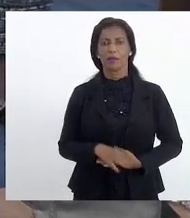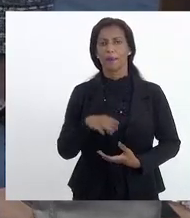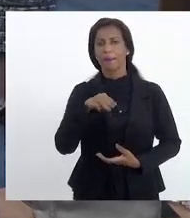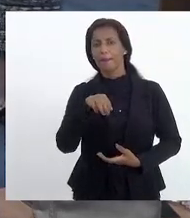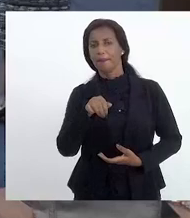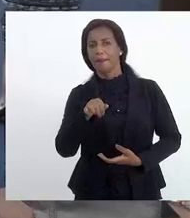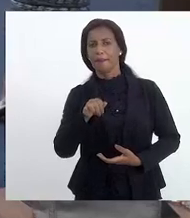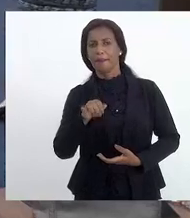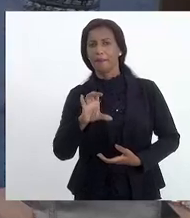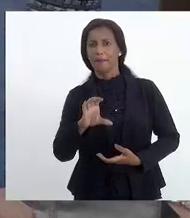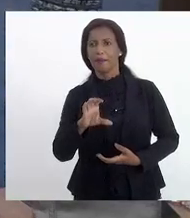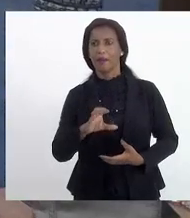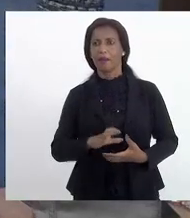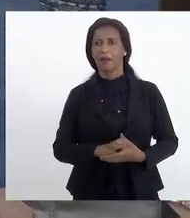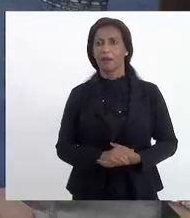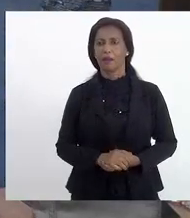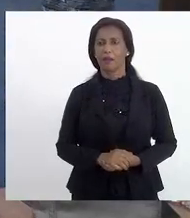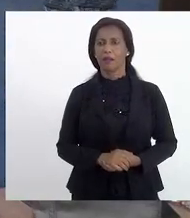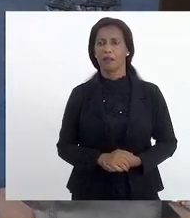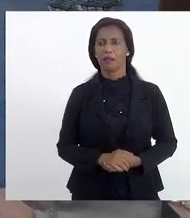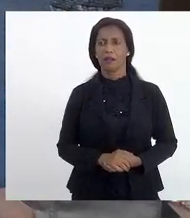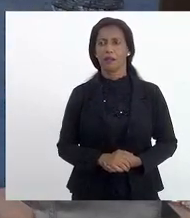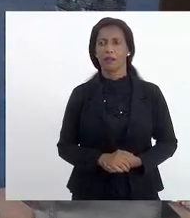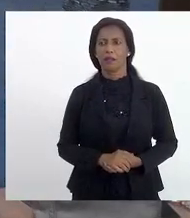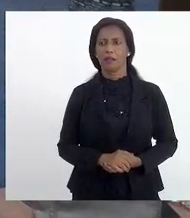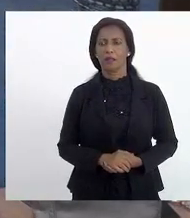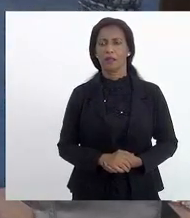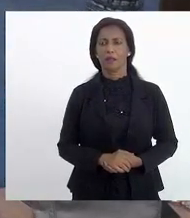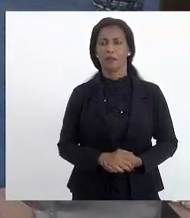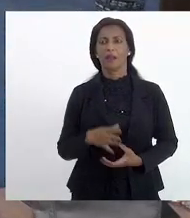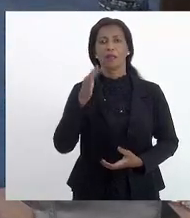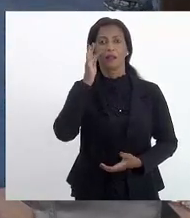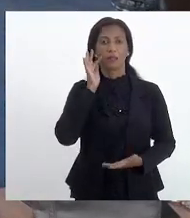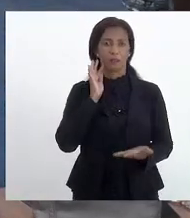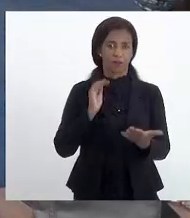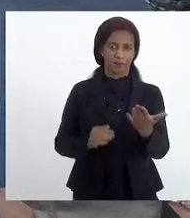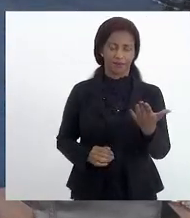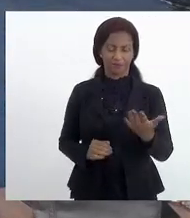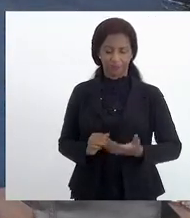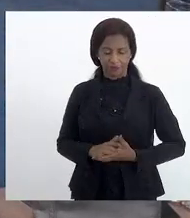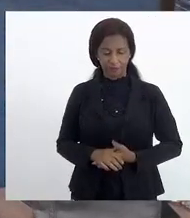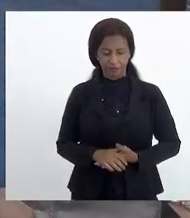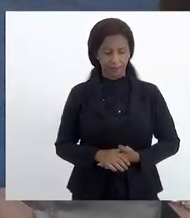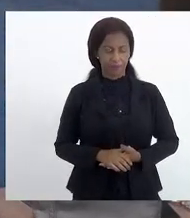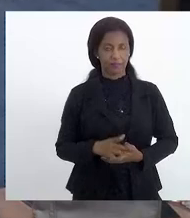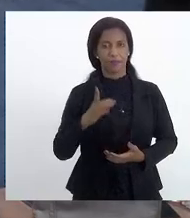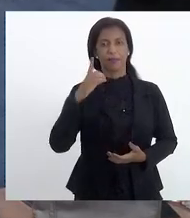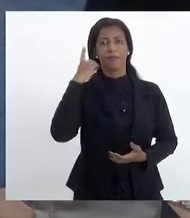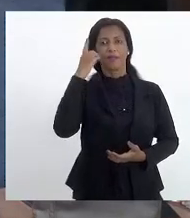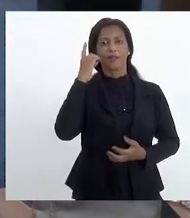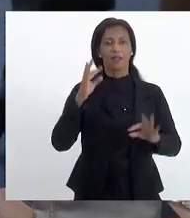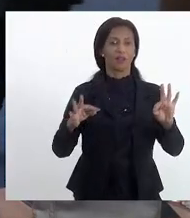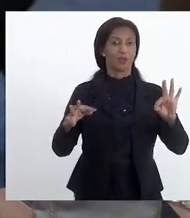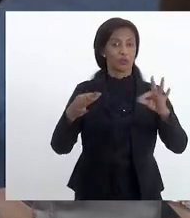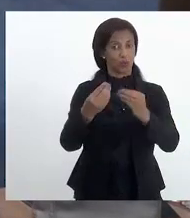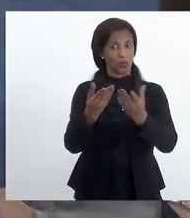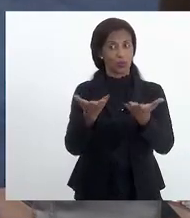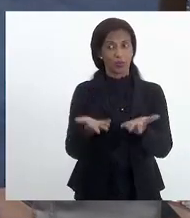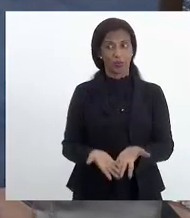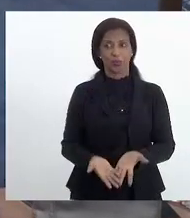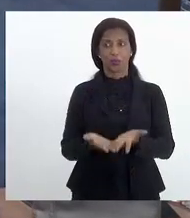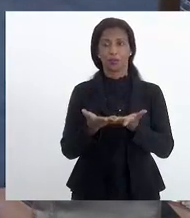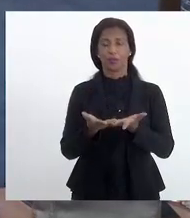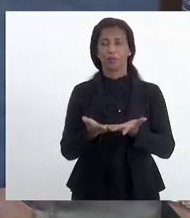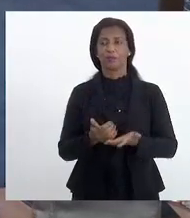Mink. Está escutando o plenário também, não, né? Ok, deputado Flávio Serafim. Senhor presidente, deputados e deputadas.